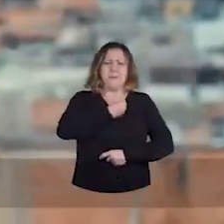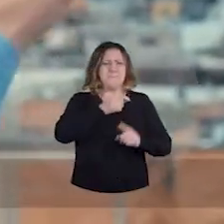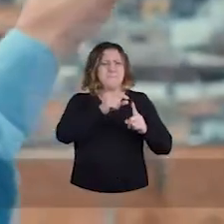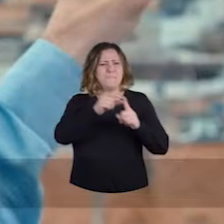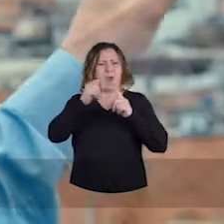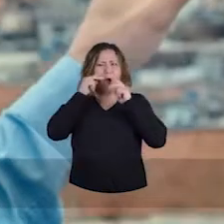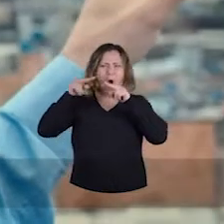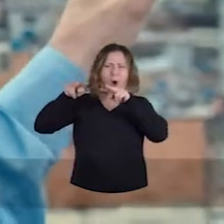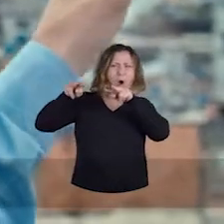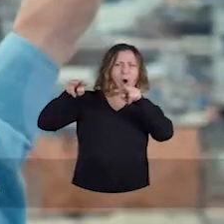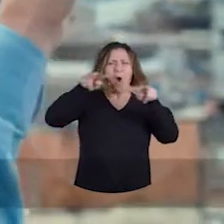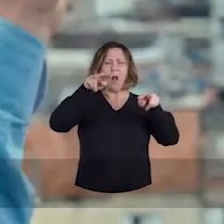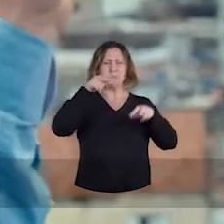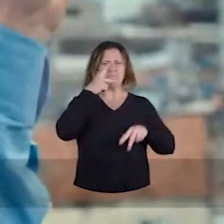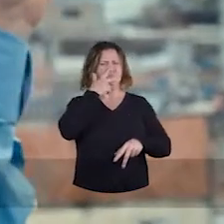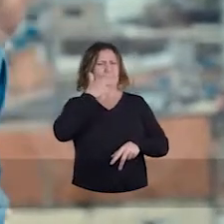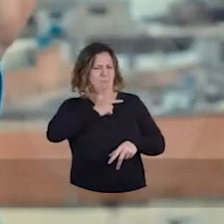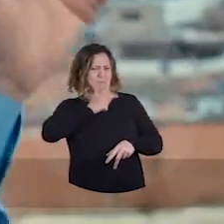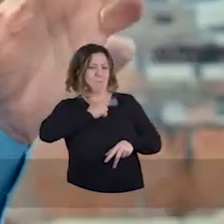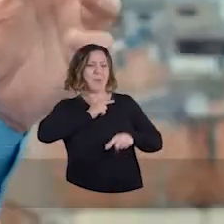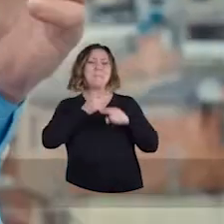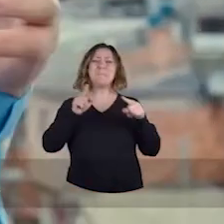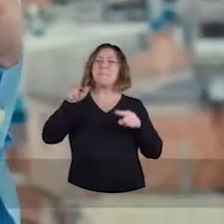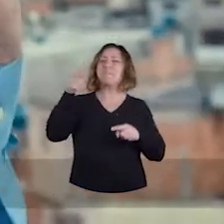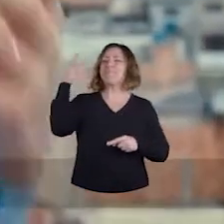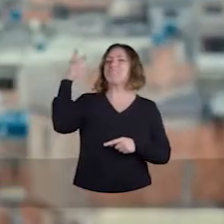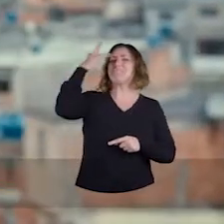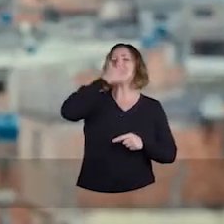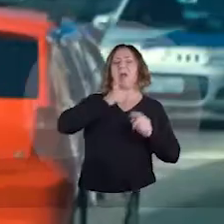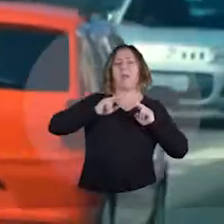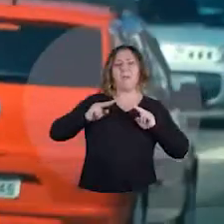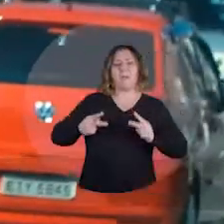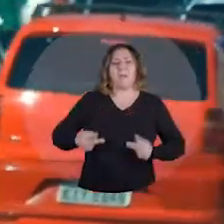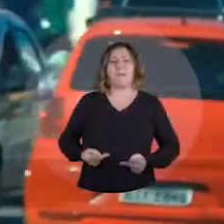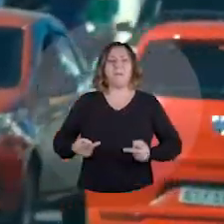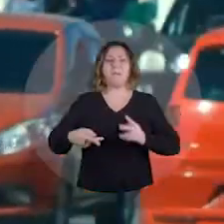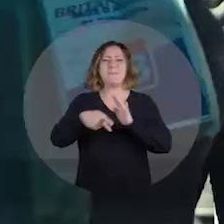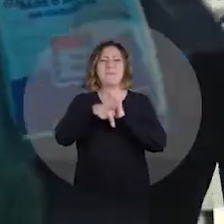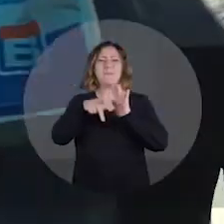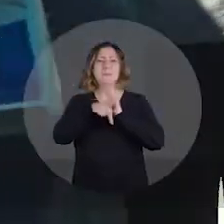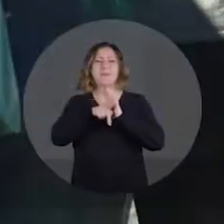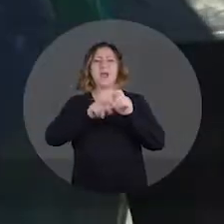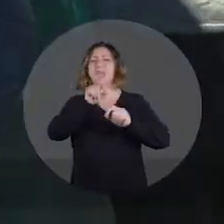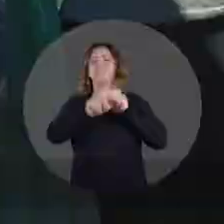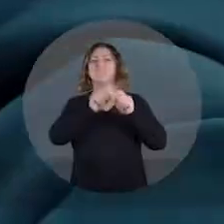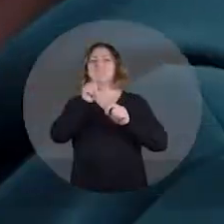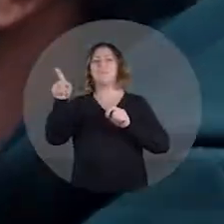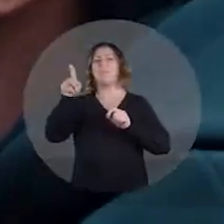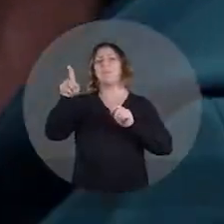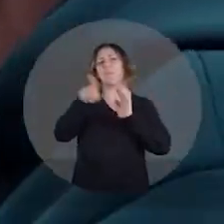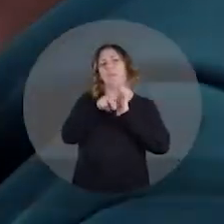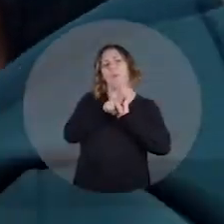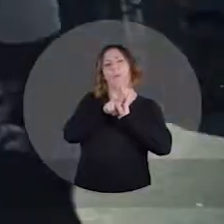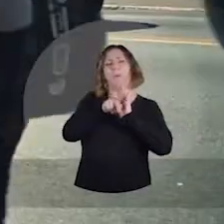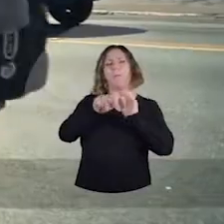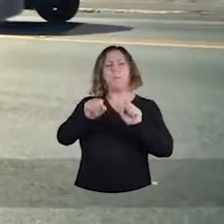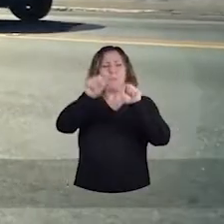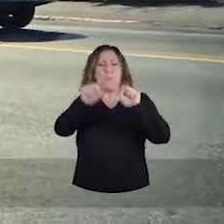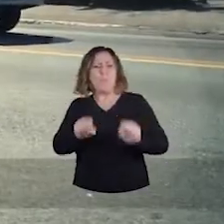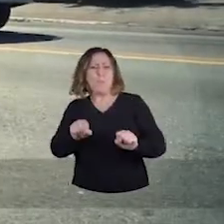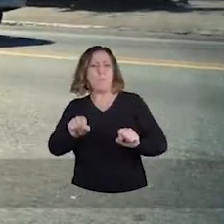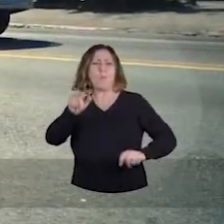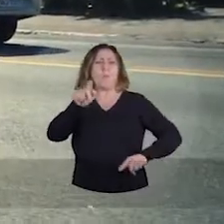com uma coisa feia isso aqui tem uma beleza uma beleza humana aqui cabe ao poder público garantir